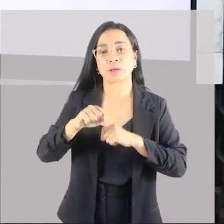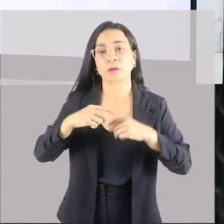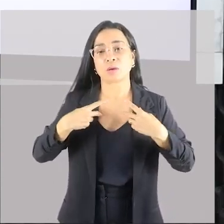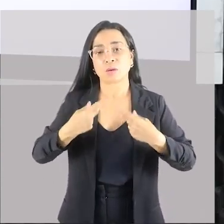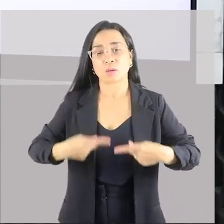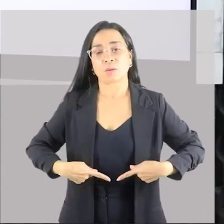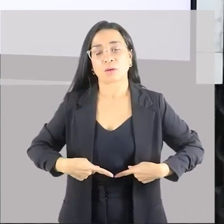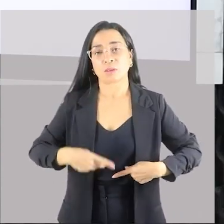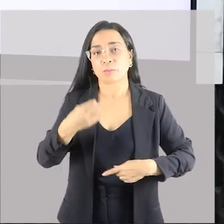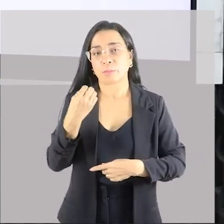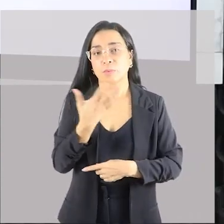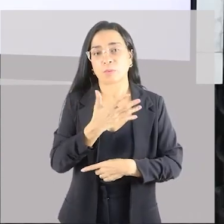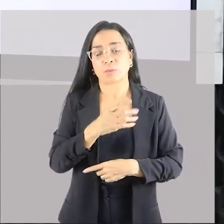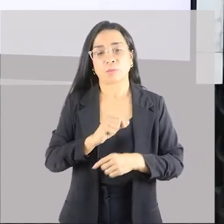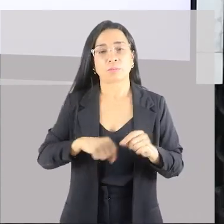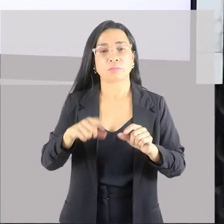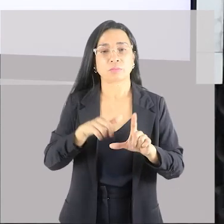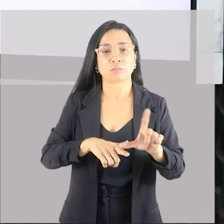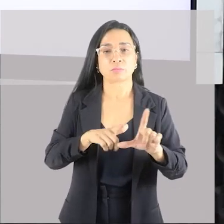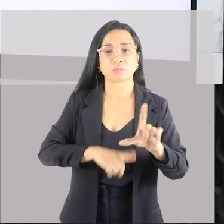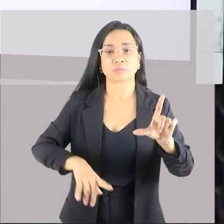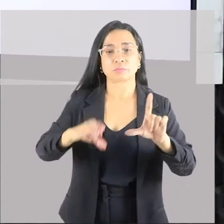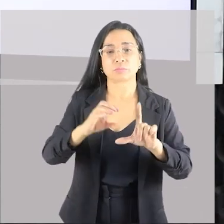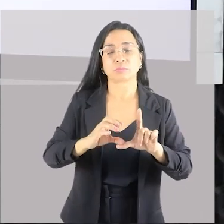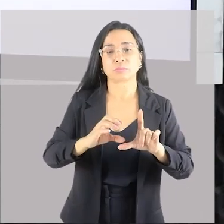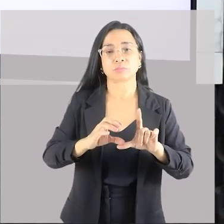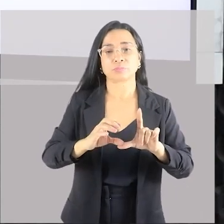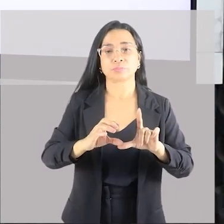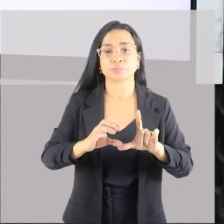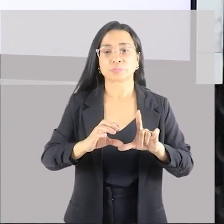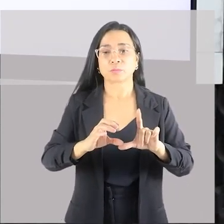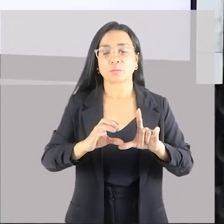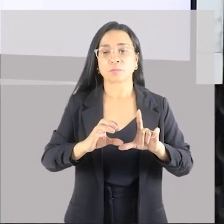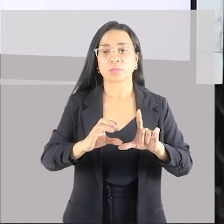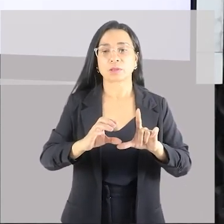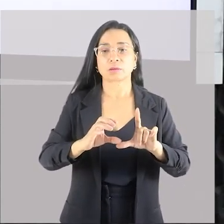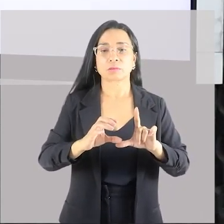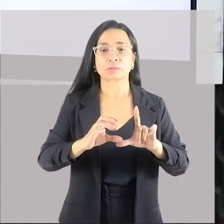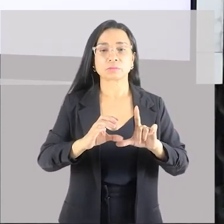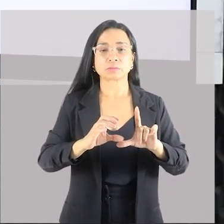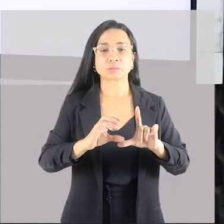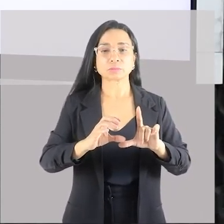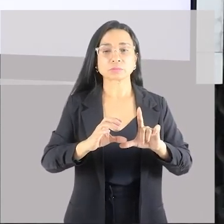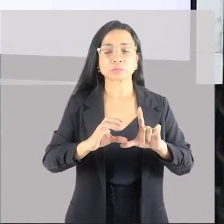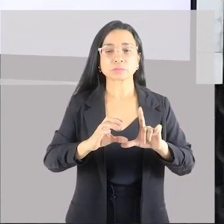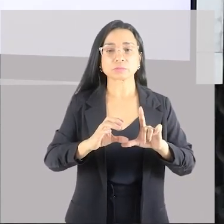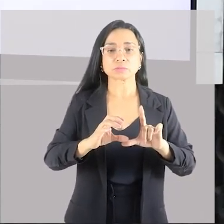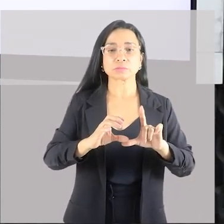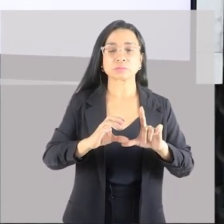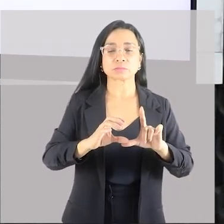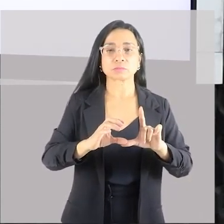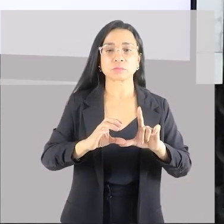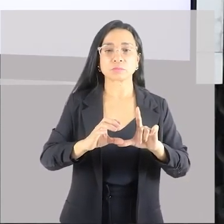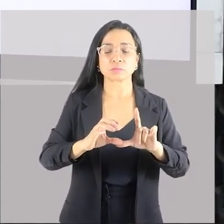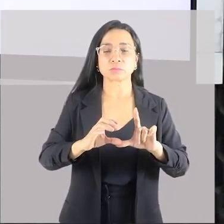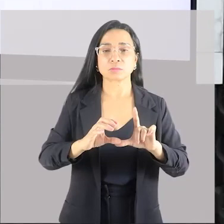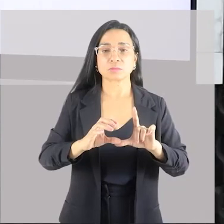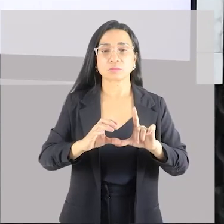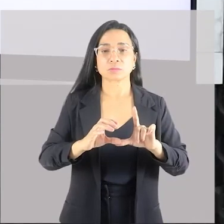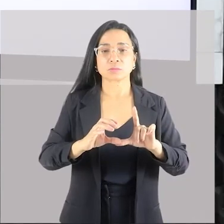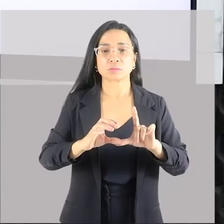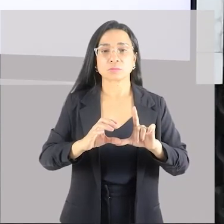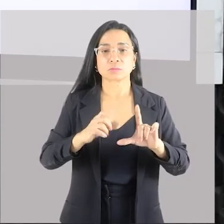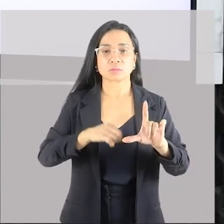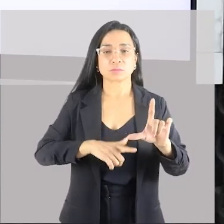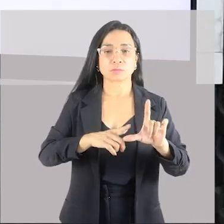ou no estado. O homem civil é um todo no corpo social, pois as instituições sociais dependem dele? Necessariamente não.